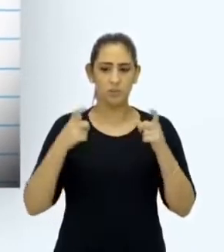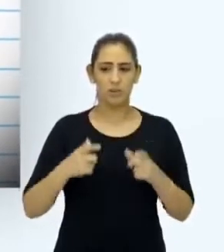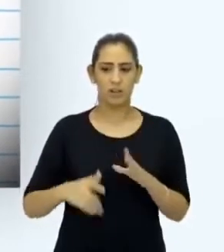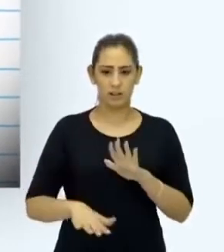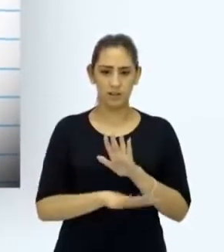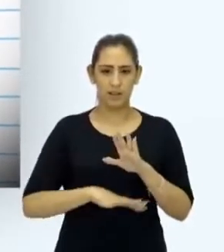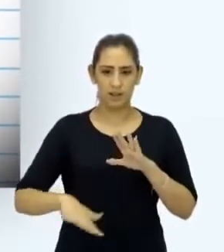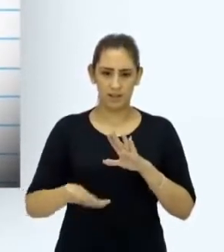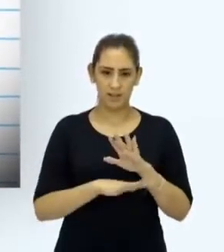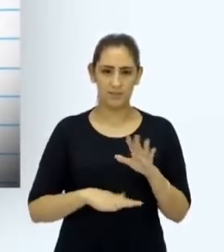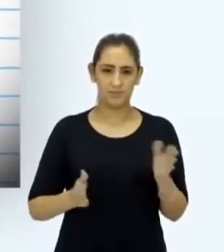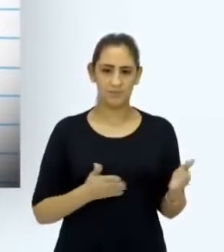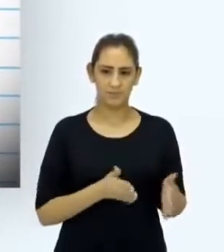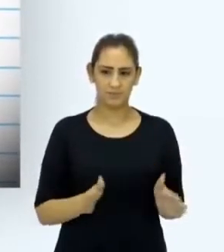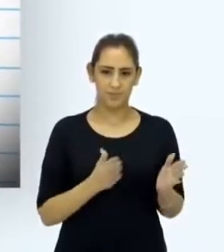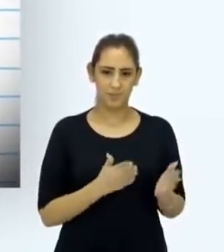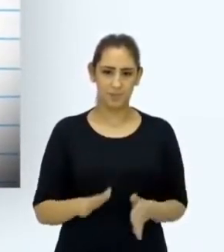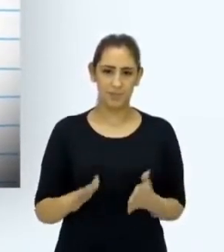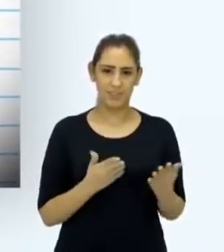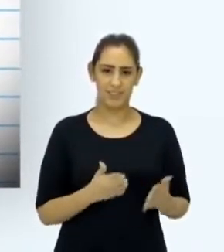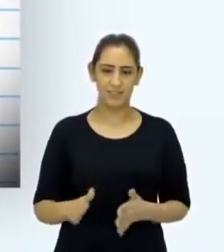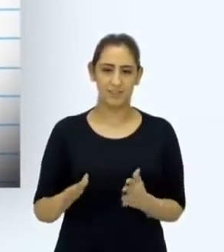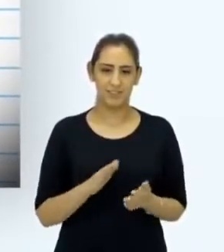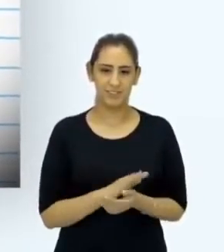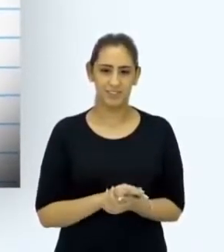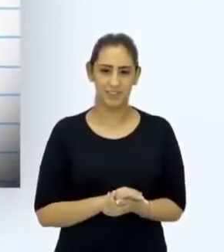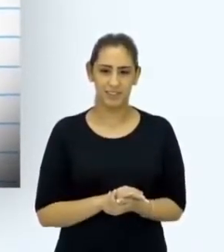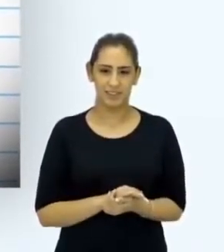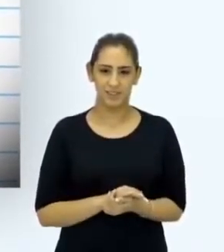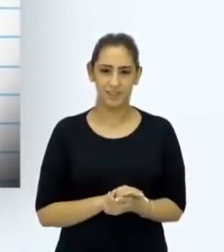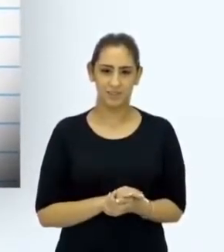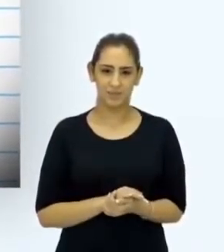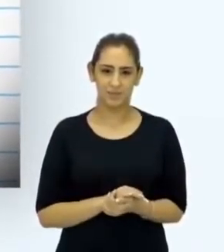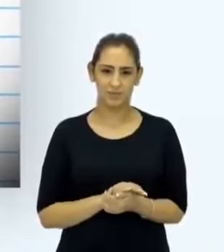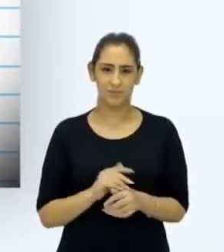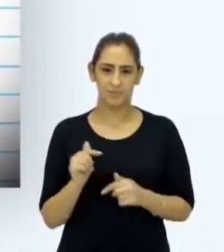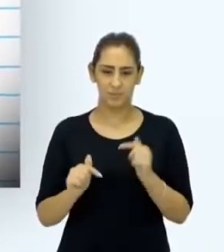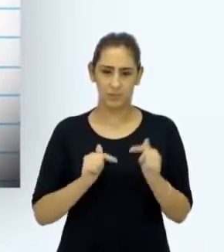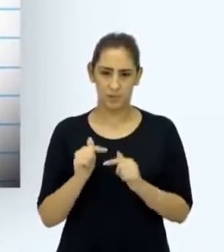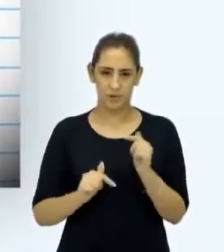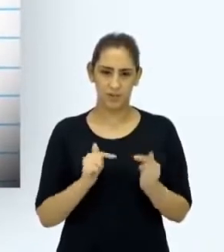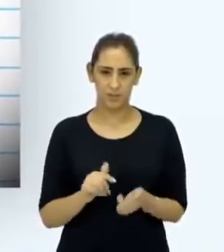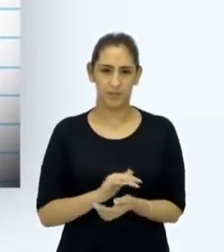produção, até aspectos relacionados ao próprio produtor e aos trabalhadores.